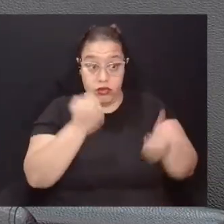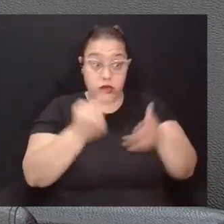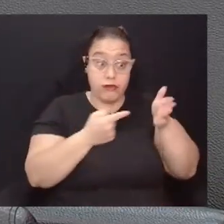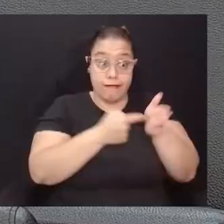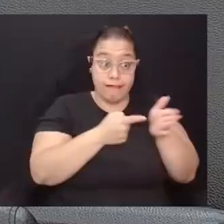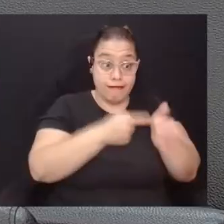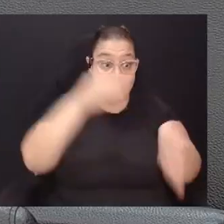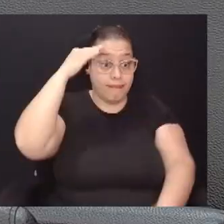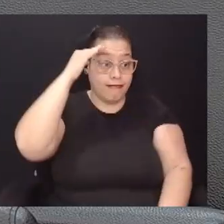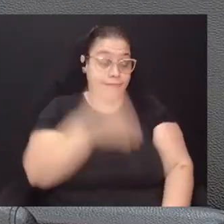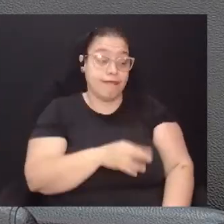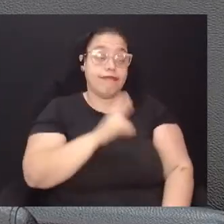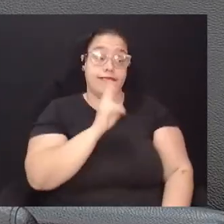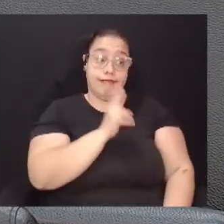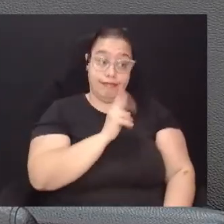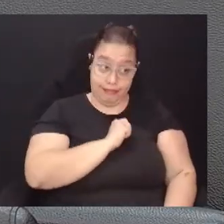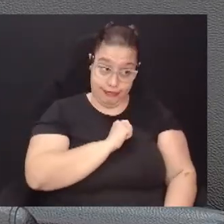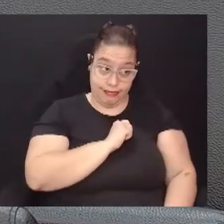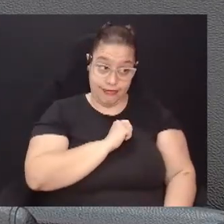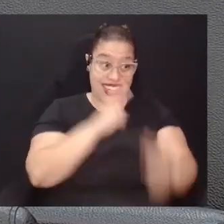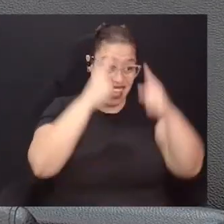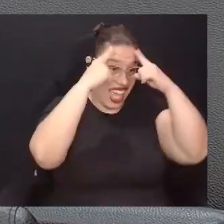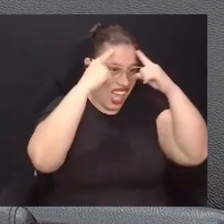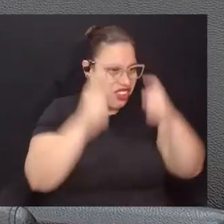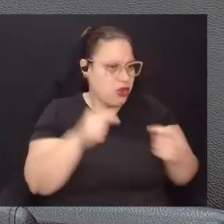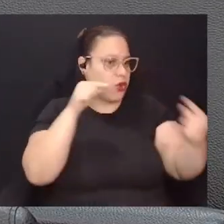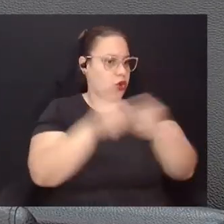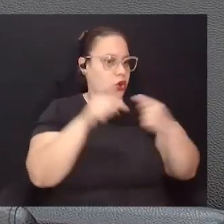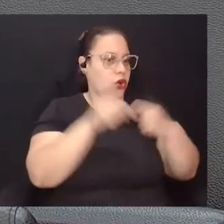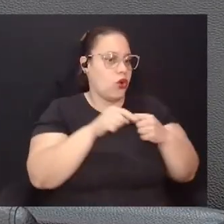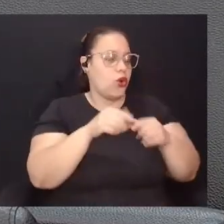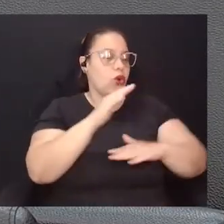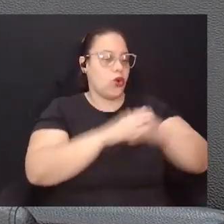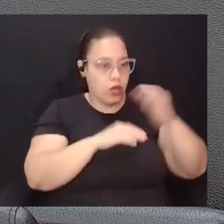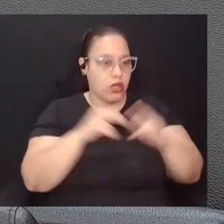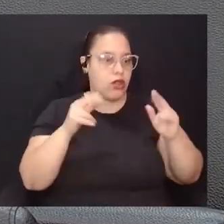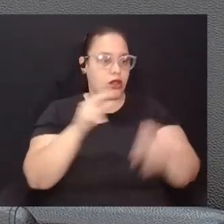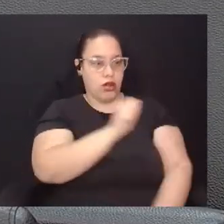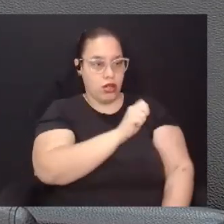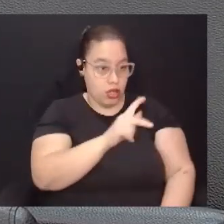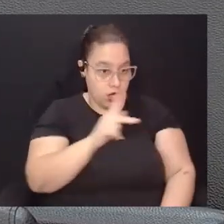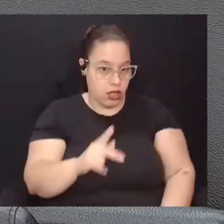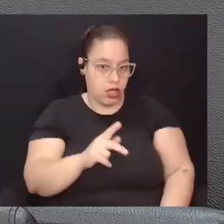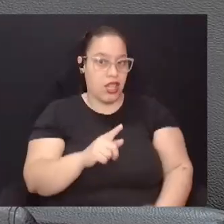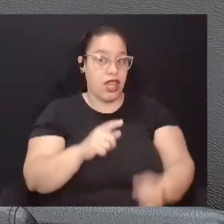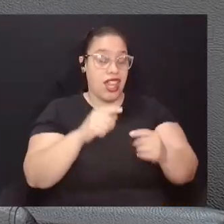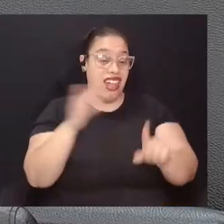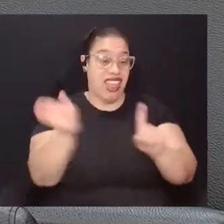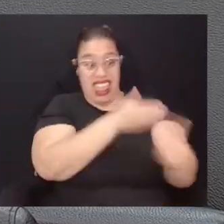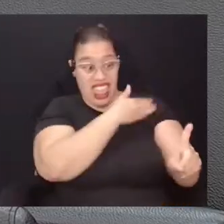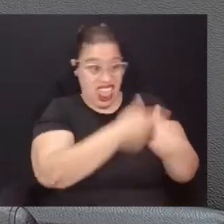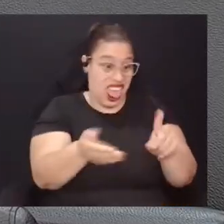por algumas denúncias, principalmente relacionadas à violência contra os motoristas de aplicativo, que passavam por